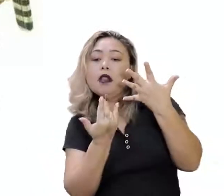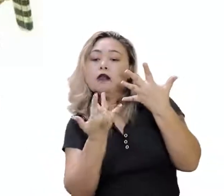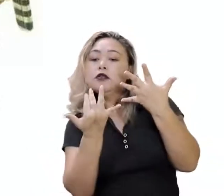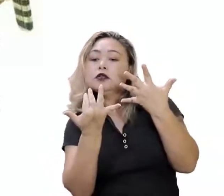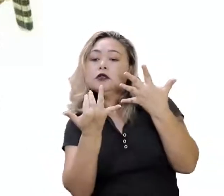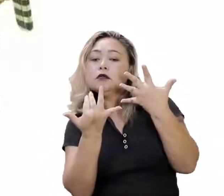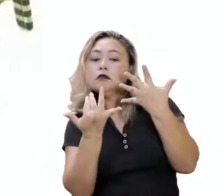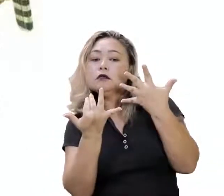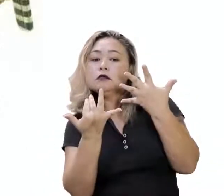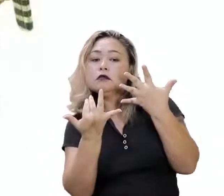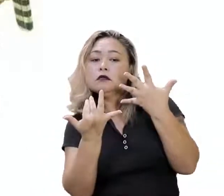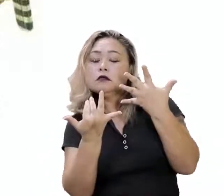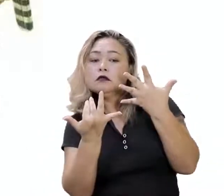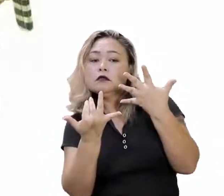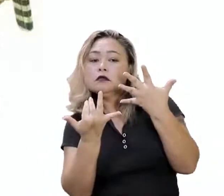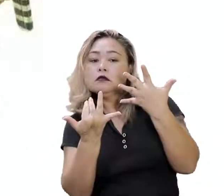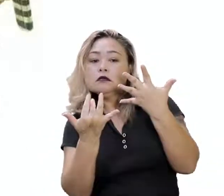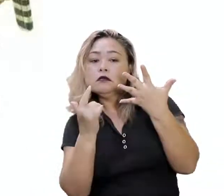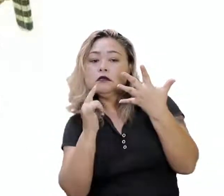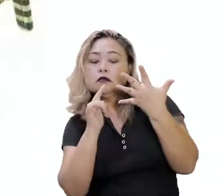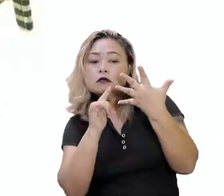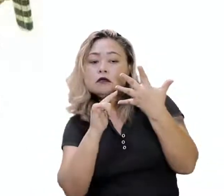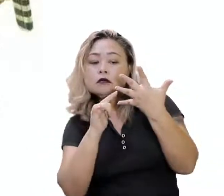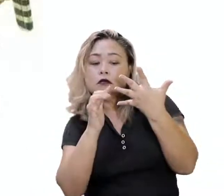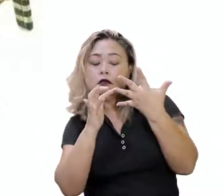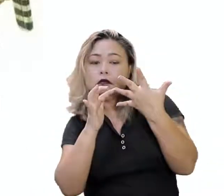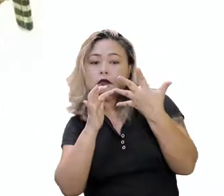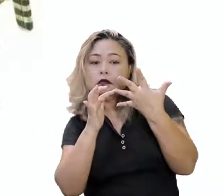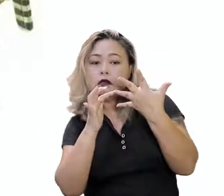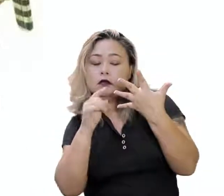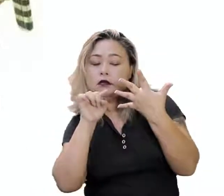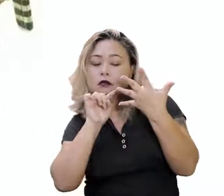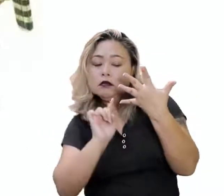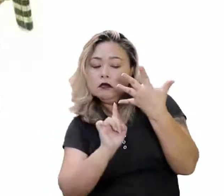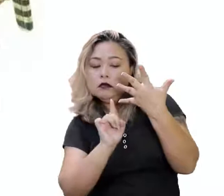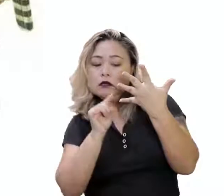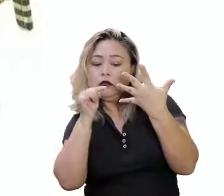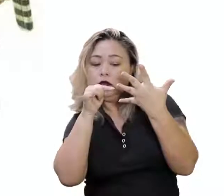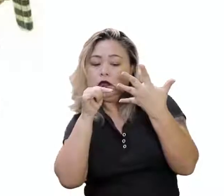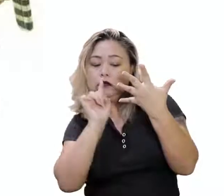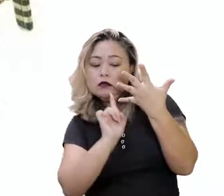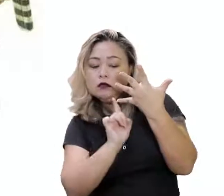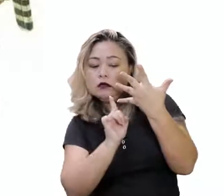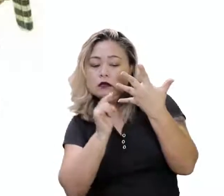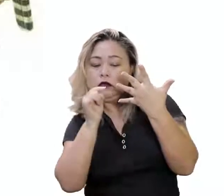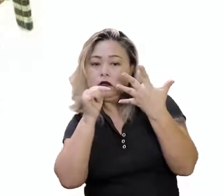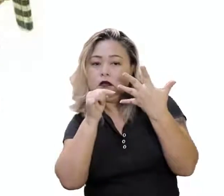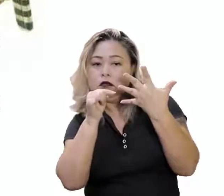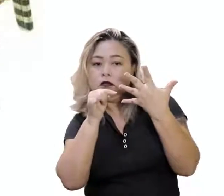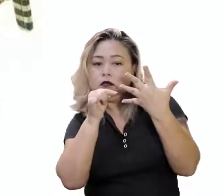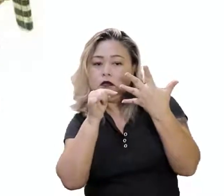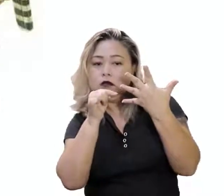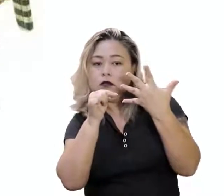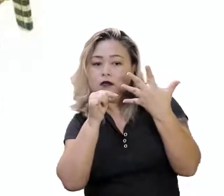plantinha. Nós temos uma seta identificando.